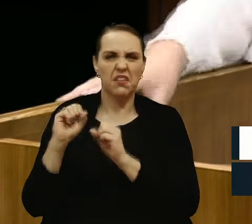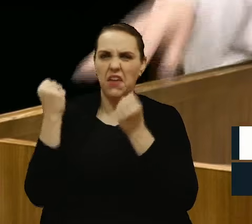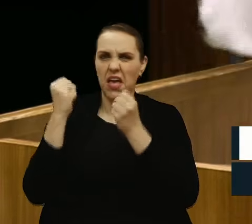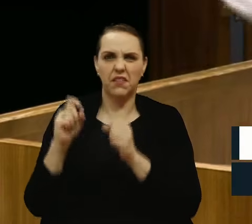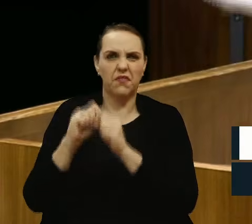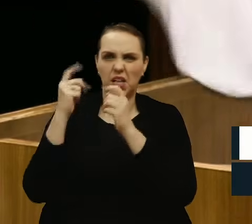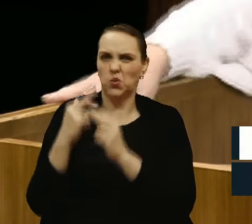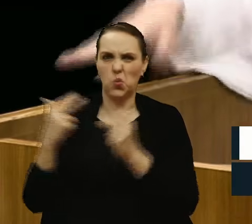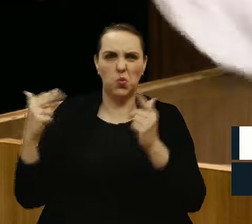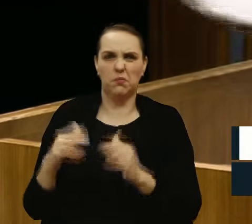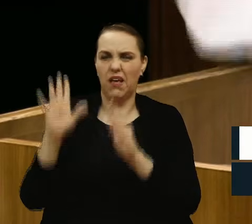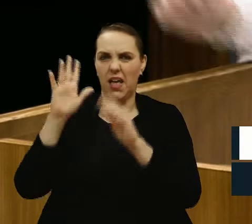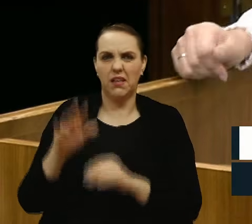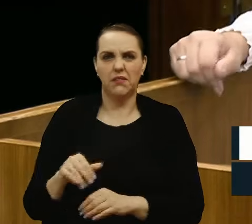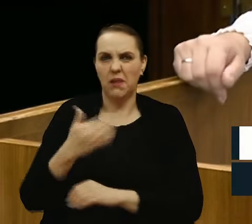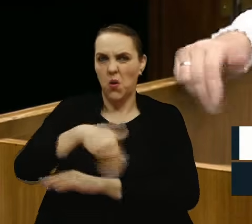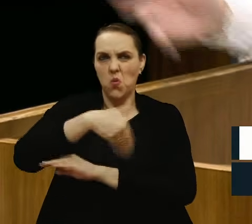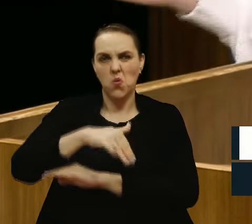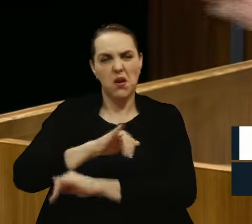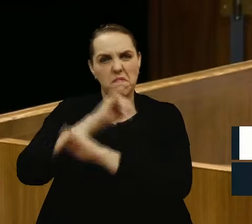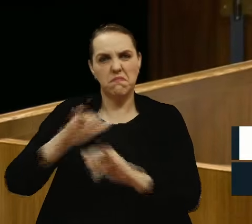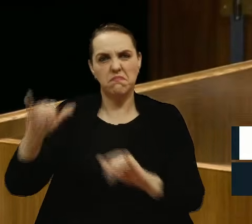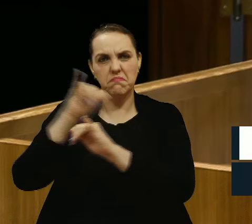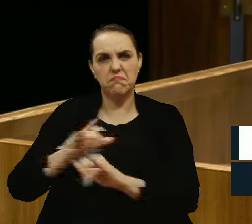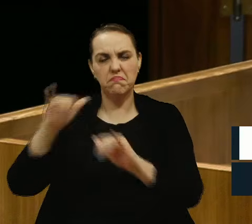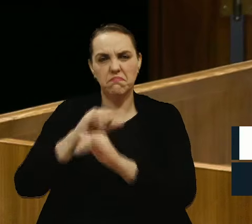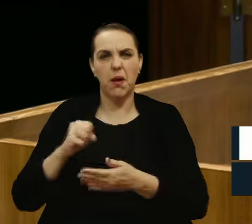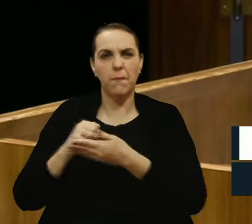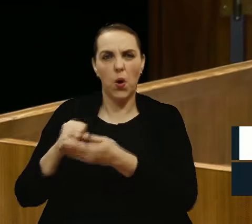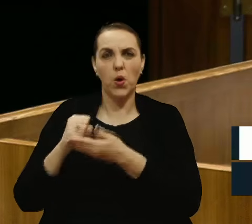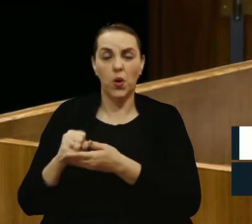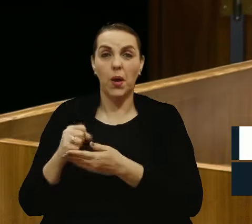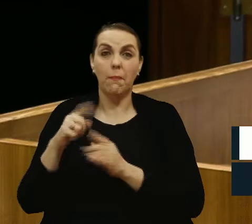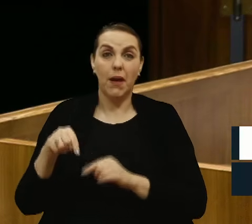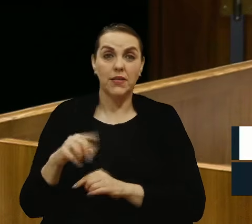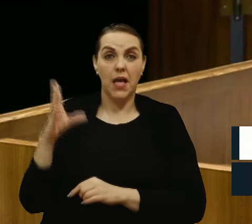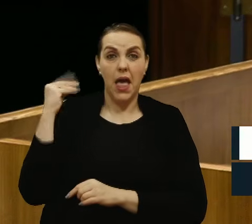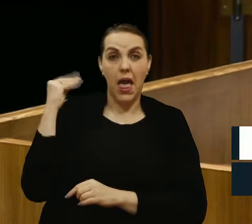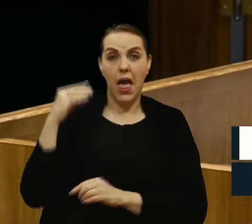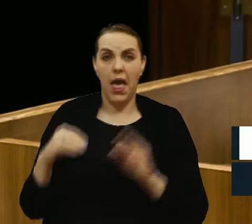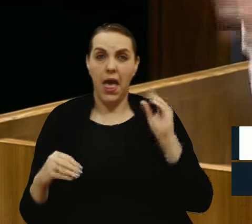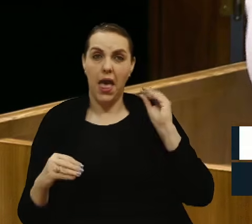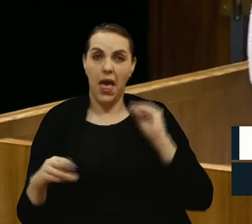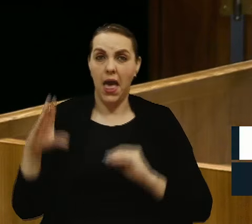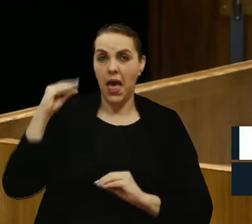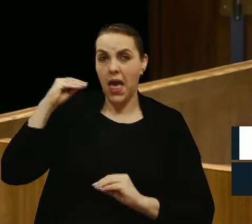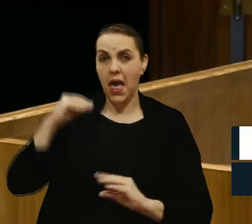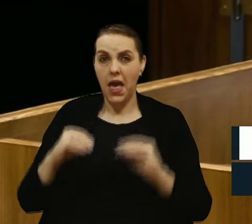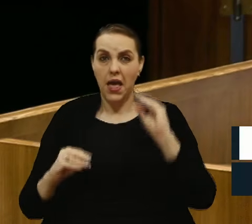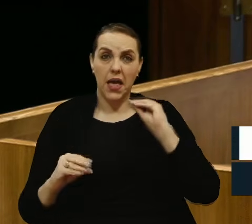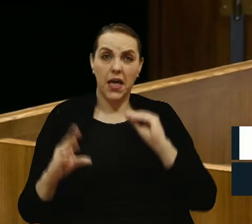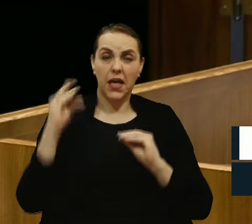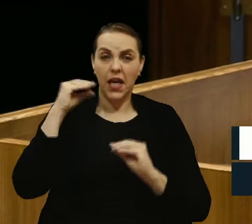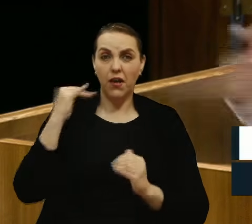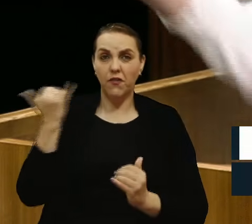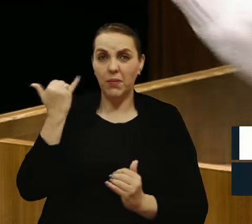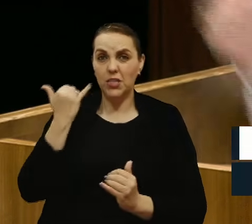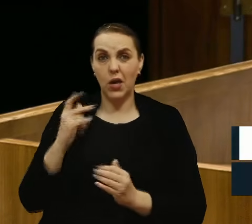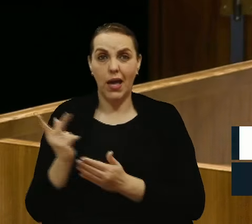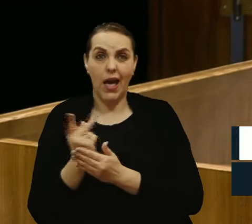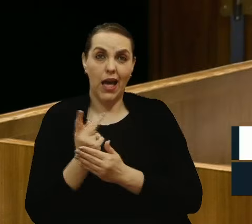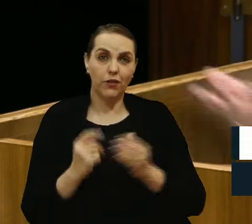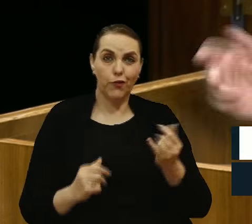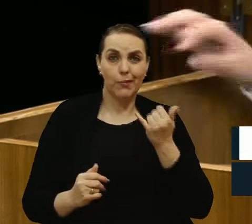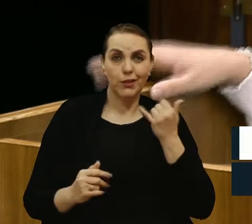a tua defesa, vai pra rua e tá tudo certo. Agora, vim aqui, ai mimimi no ouvido, dar informação, inclusive, e